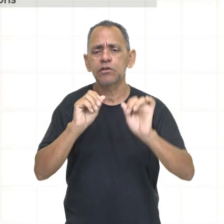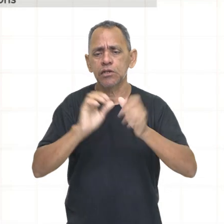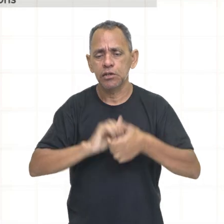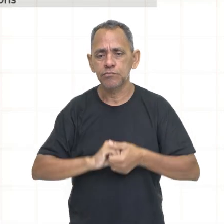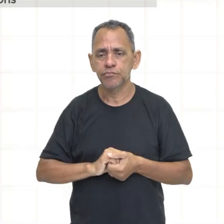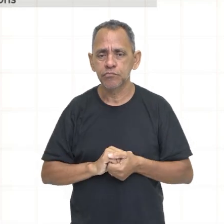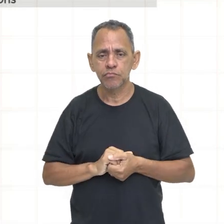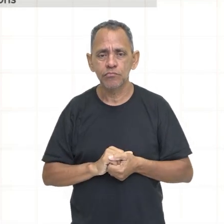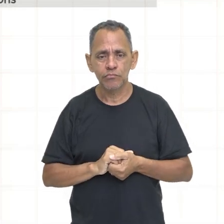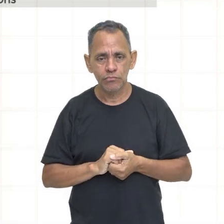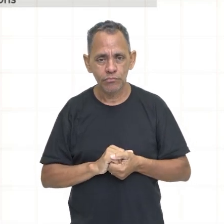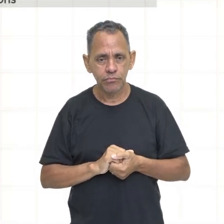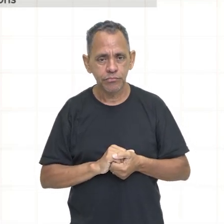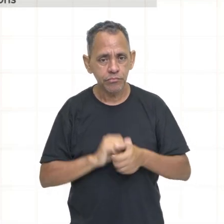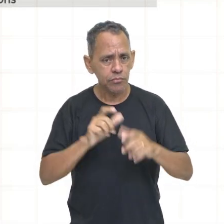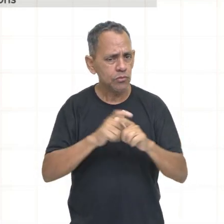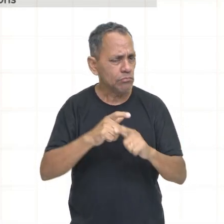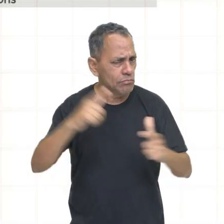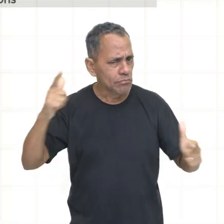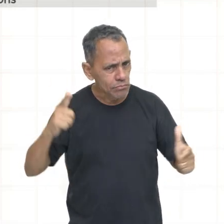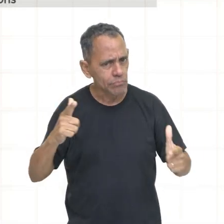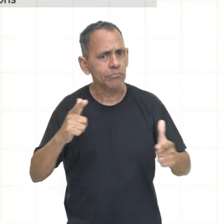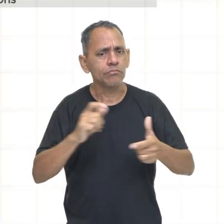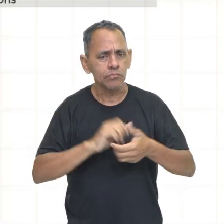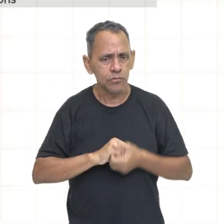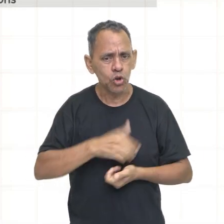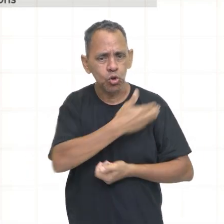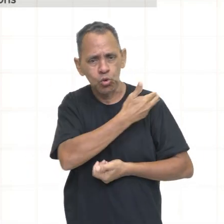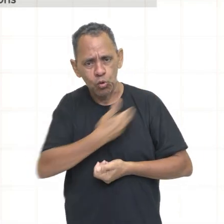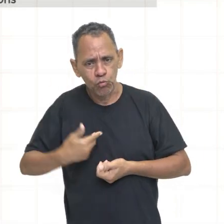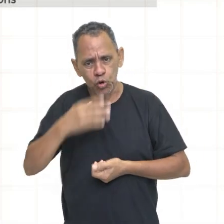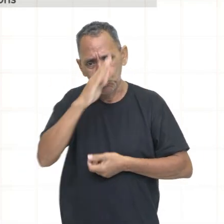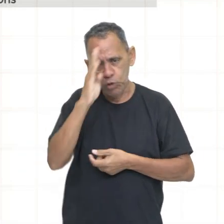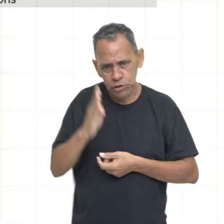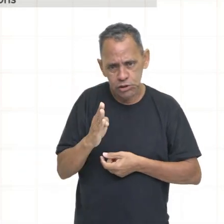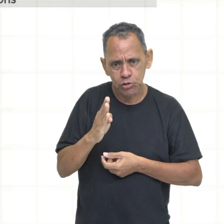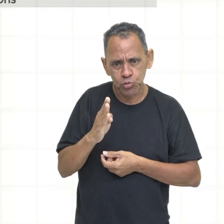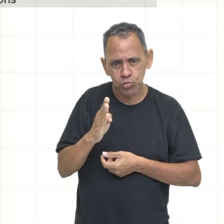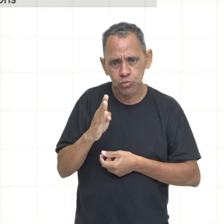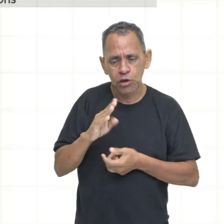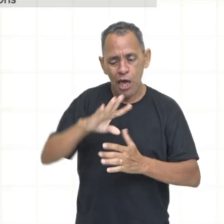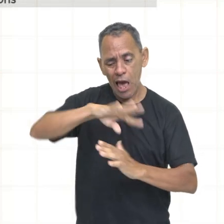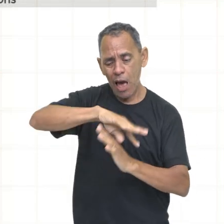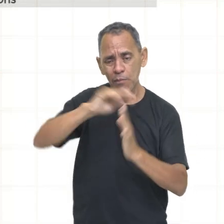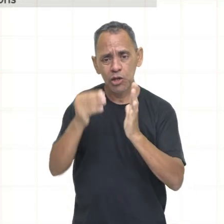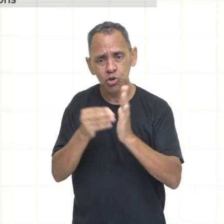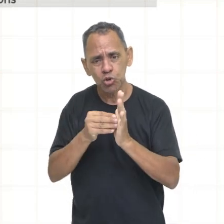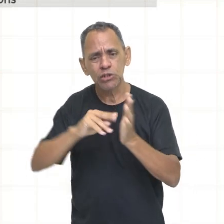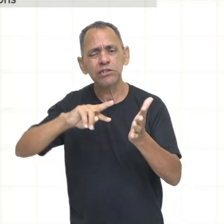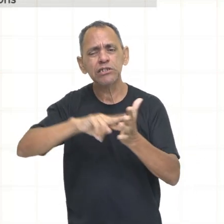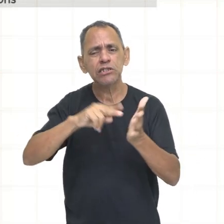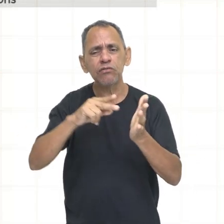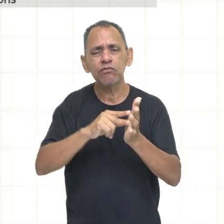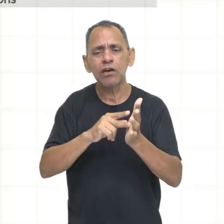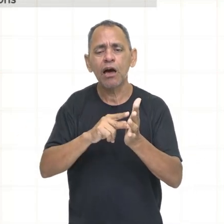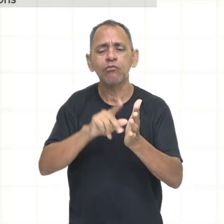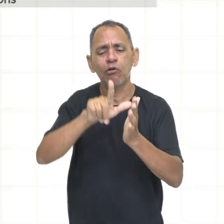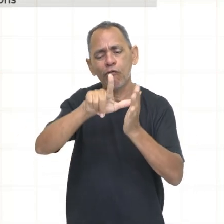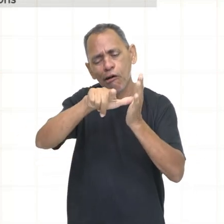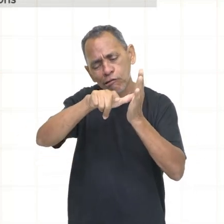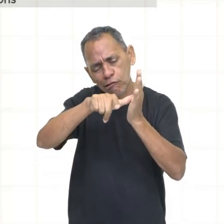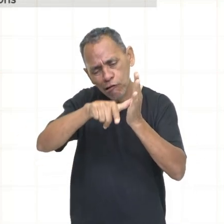grande parte dos governos brasileiros que antecederam a ditadura militar, a Amazônia era vista como sinônimo de atraso, tá,